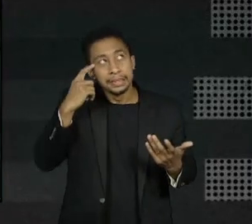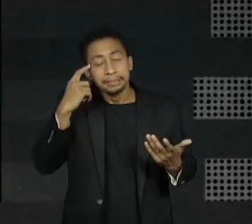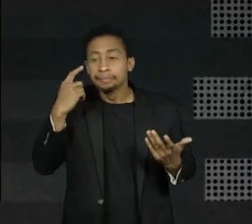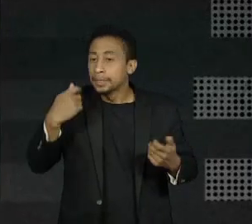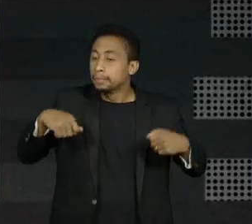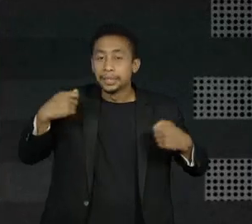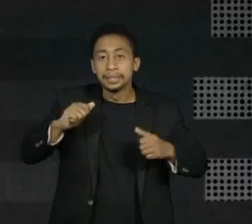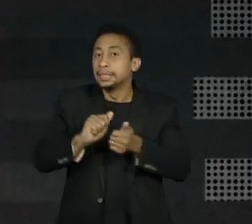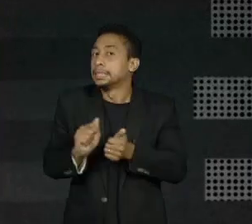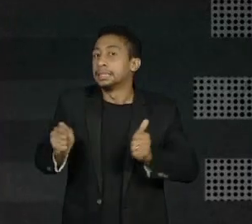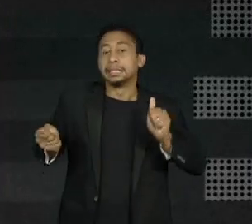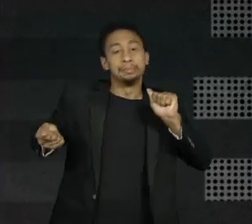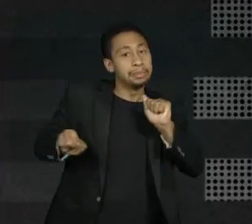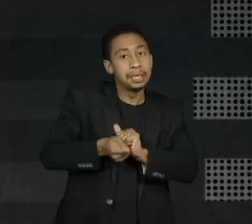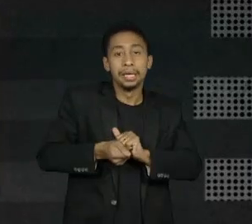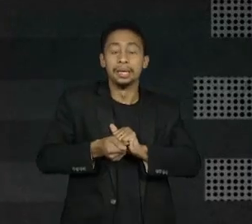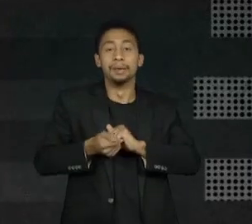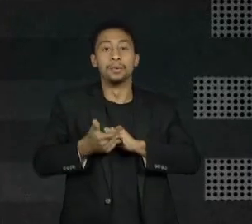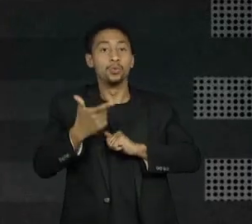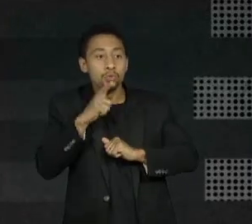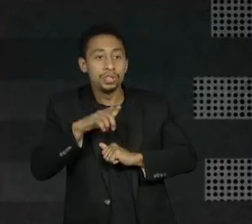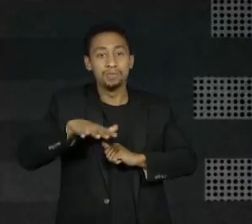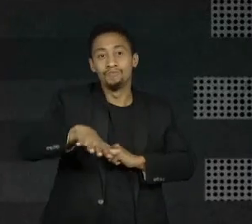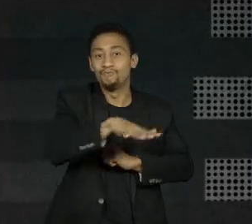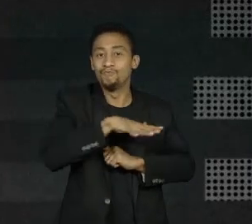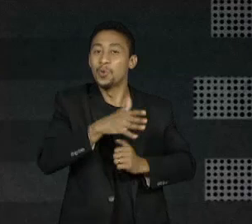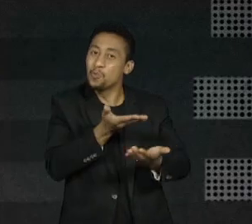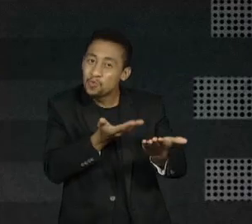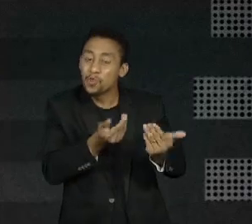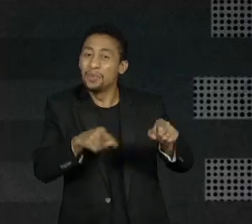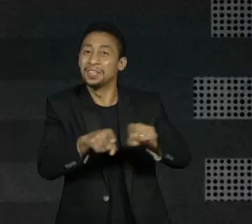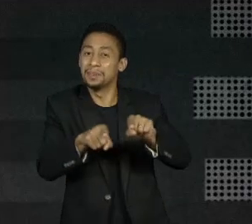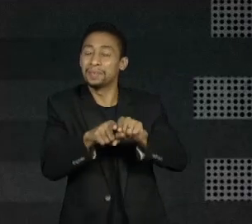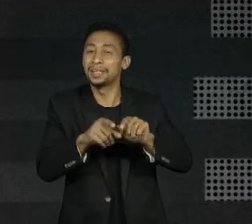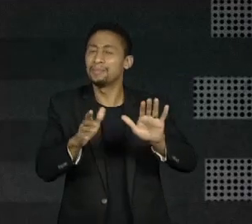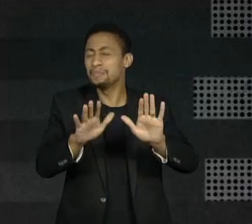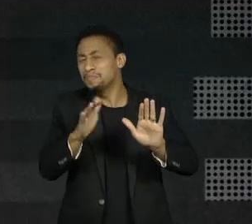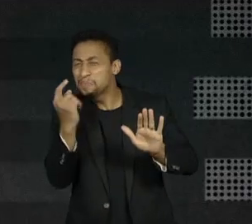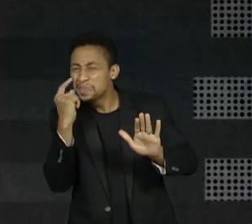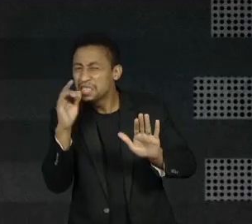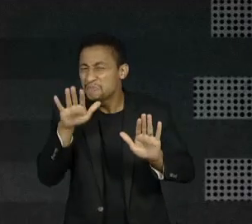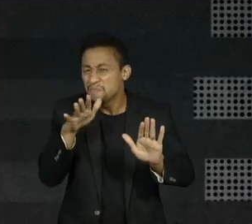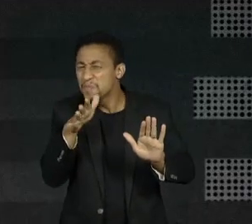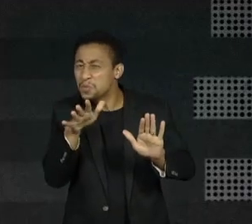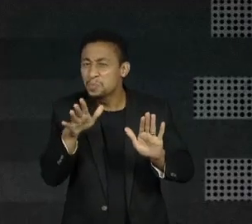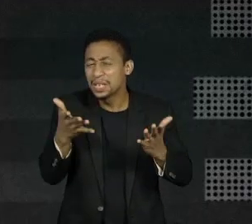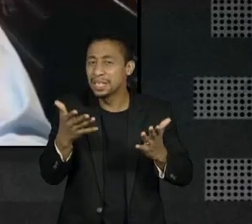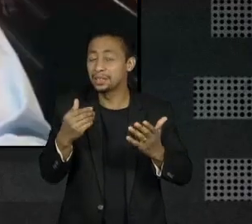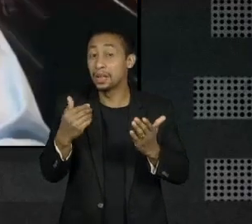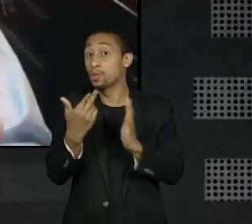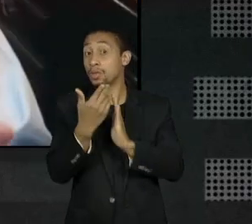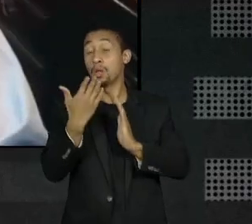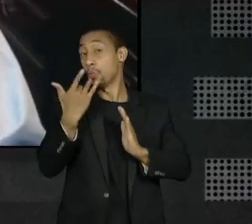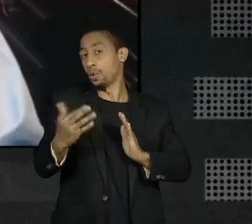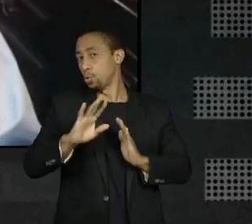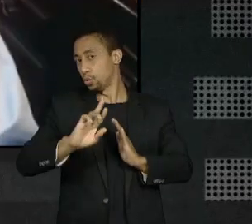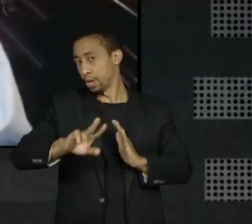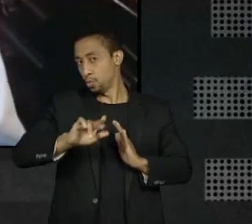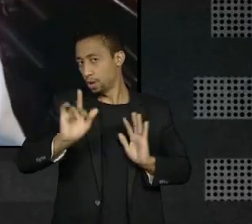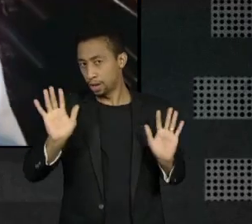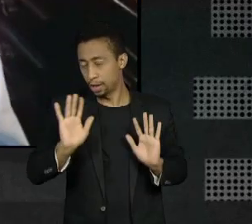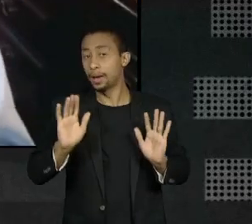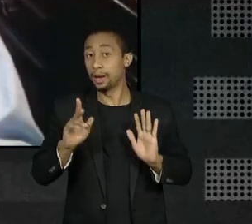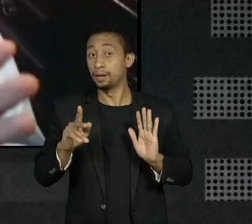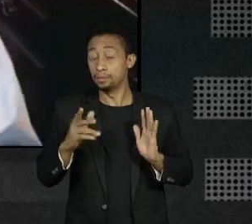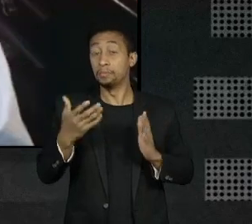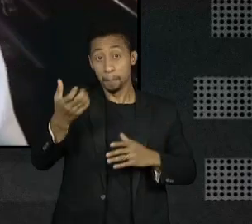lá. Daí criei, então, uma versão meio semi-mangá, não era colorida a história, era preto e branco, como